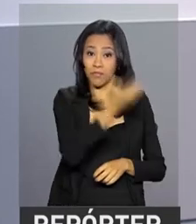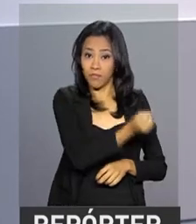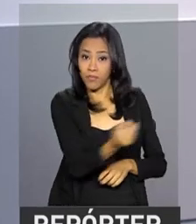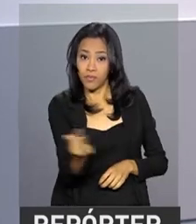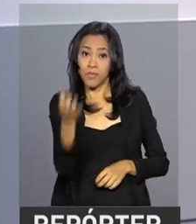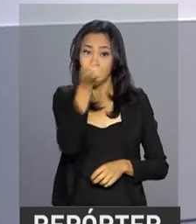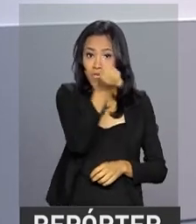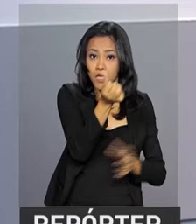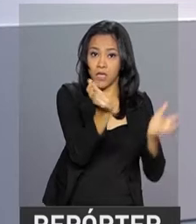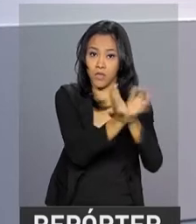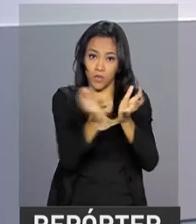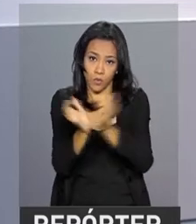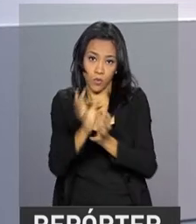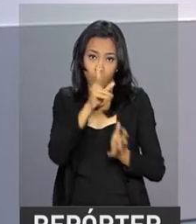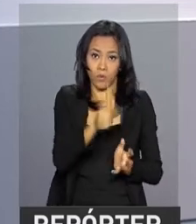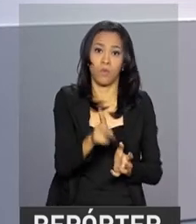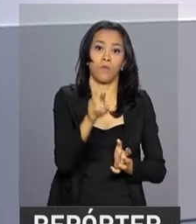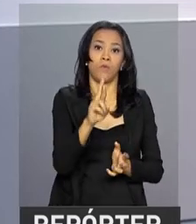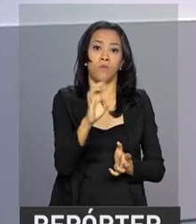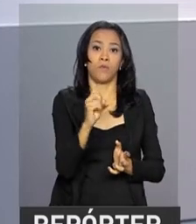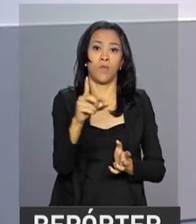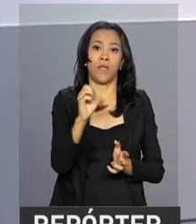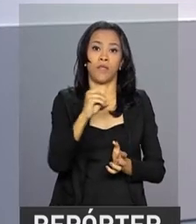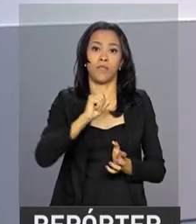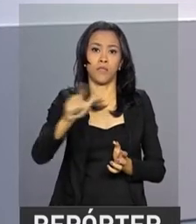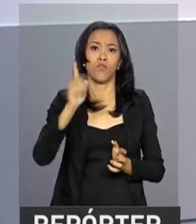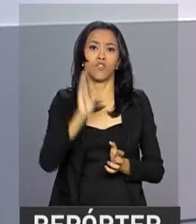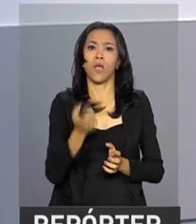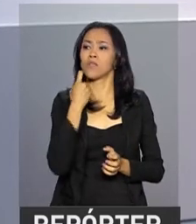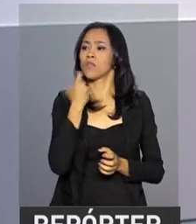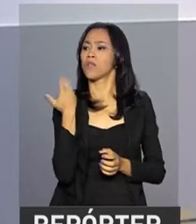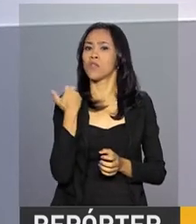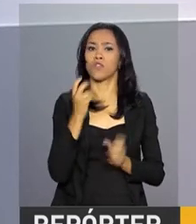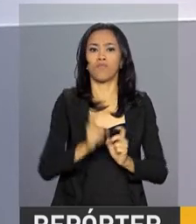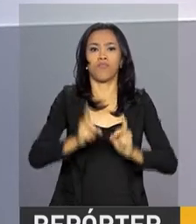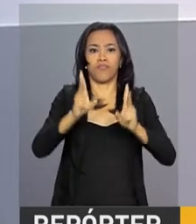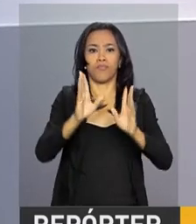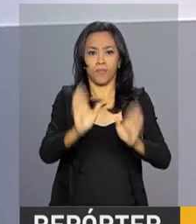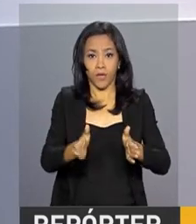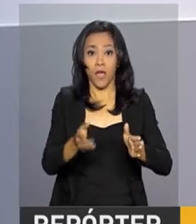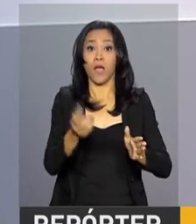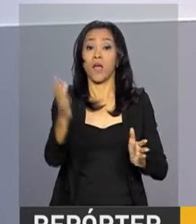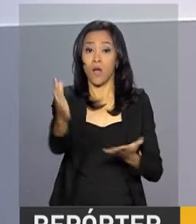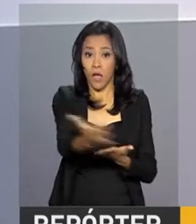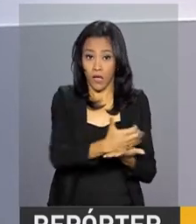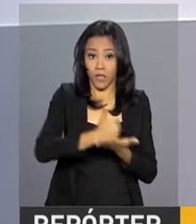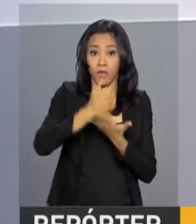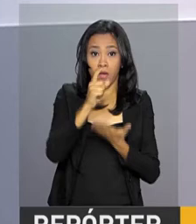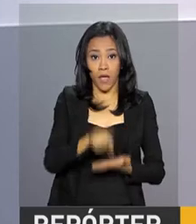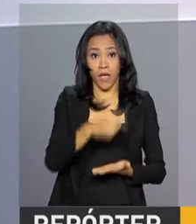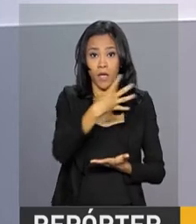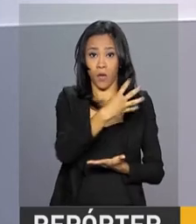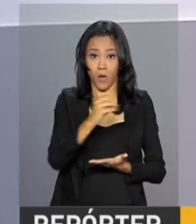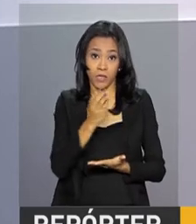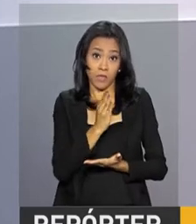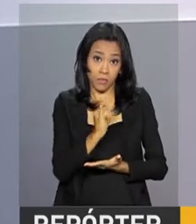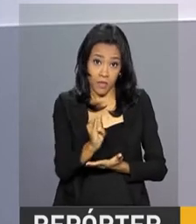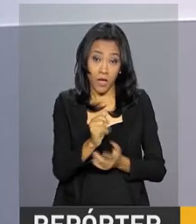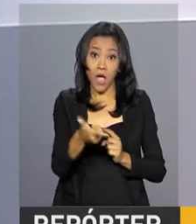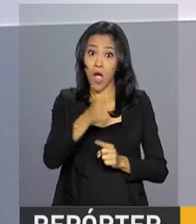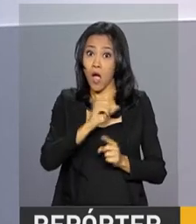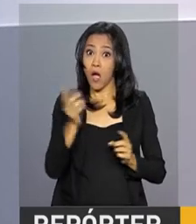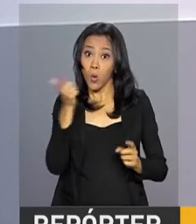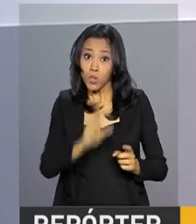pelados na última sexta feira a estimativa de arrecadação subiu de 400 bilhões de reais para 600 bilhões